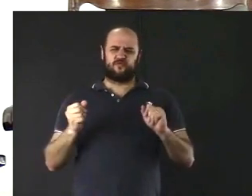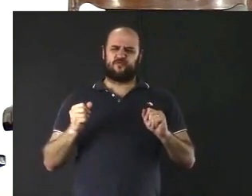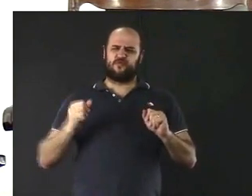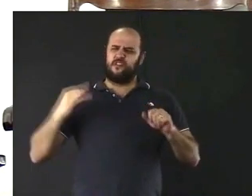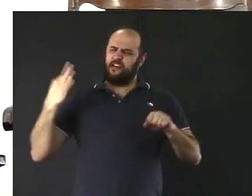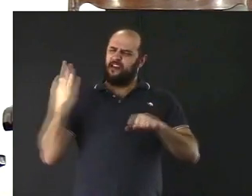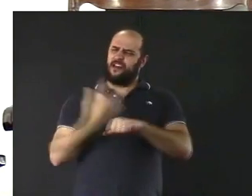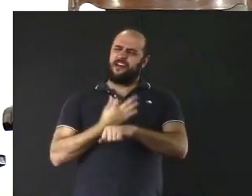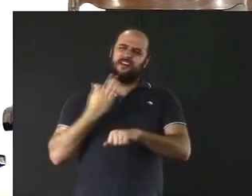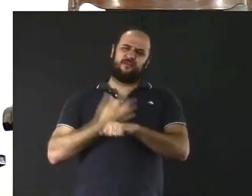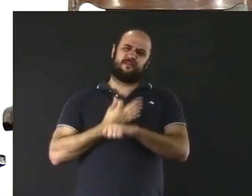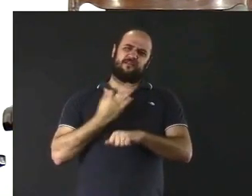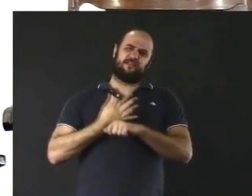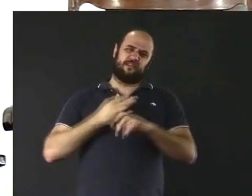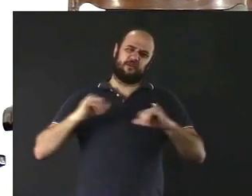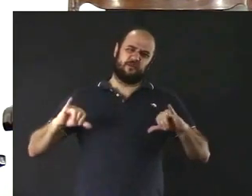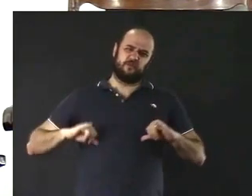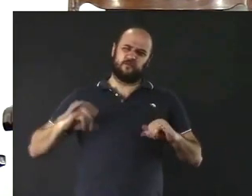suportar tamanha dor,